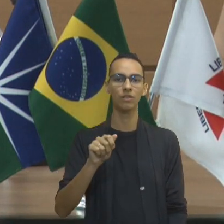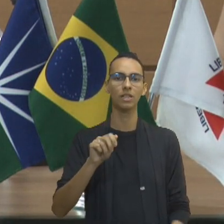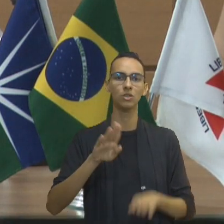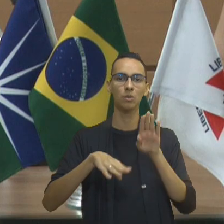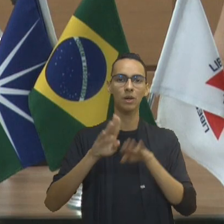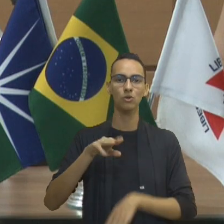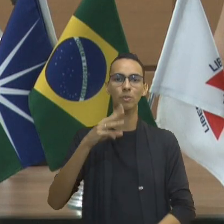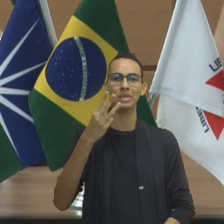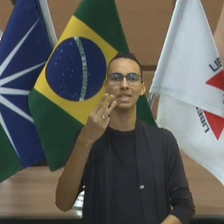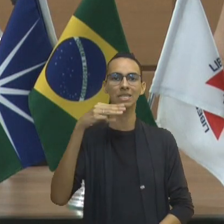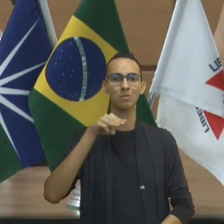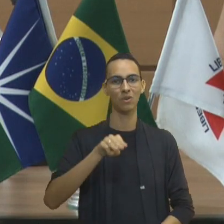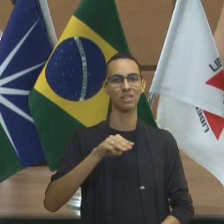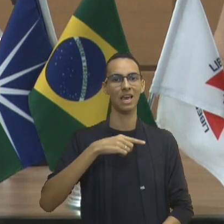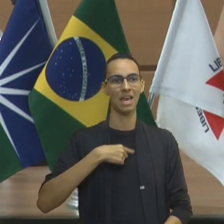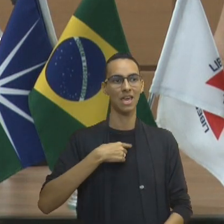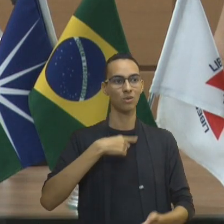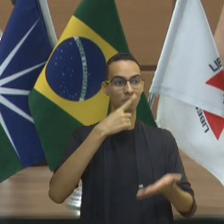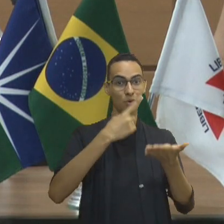Estava negociando com a CEMIG.